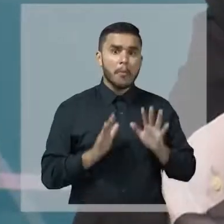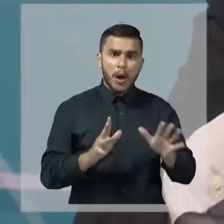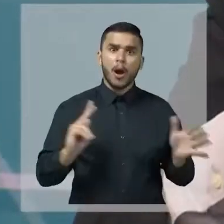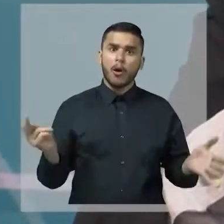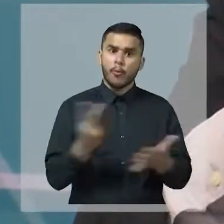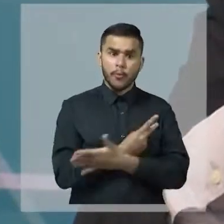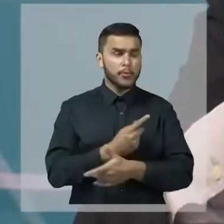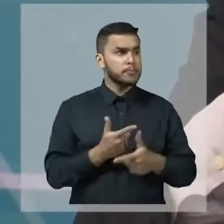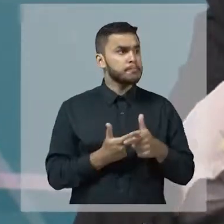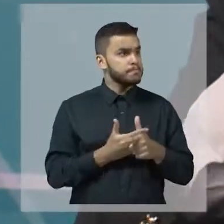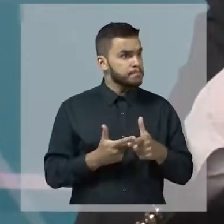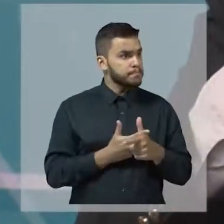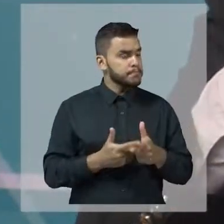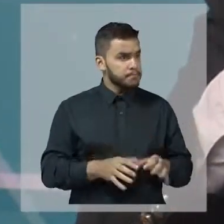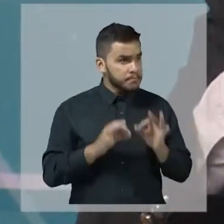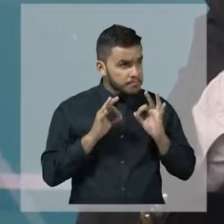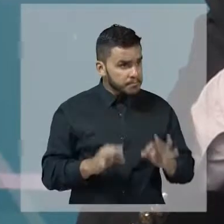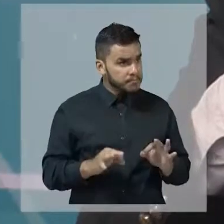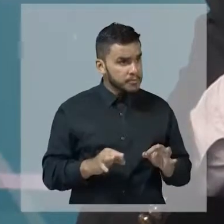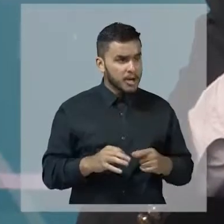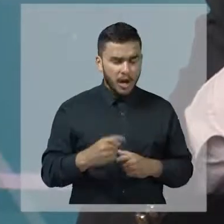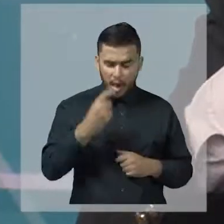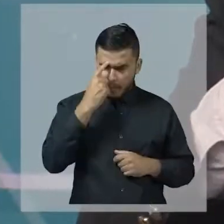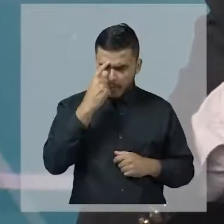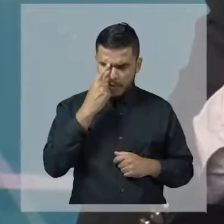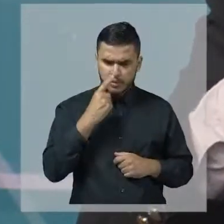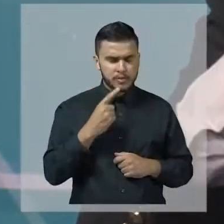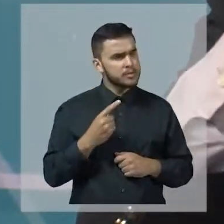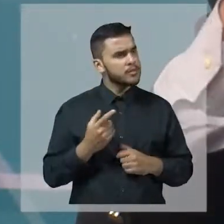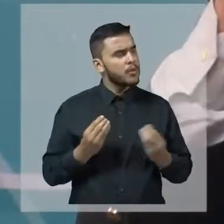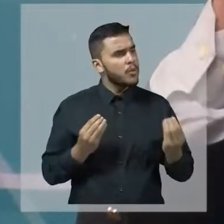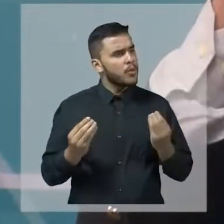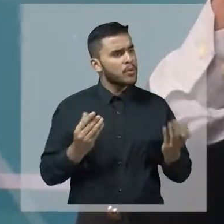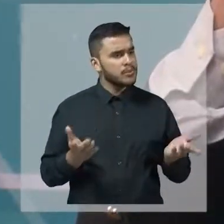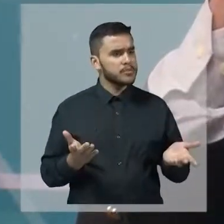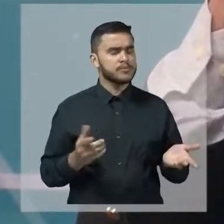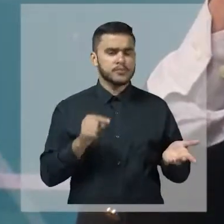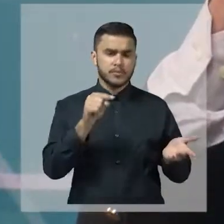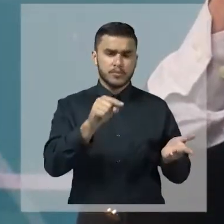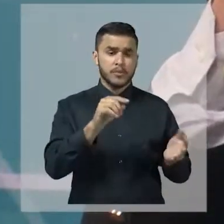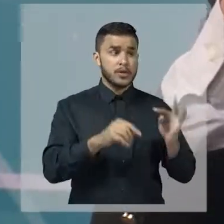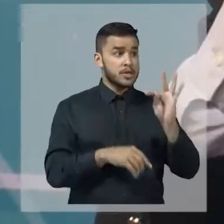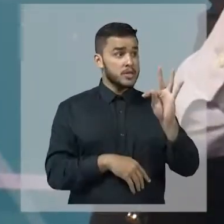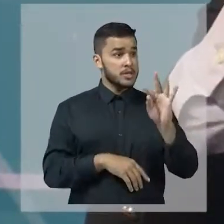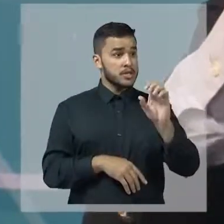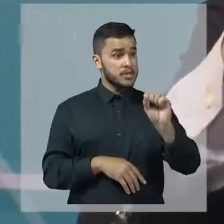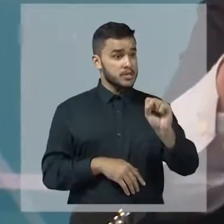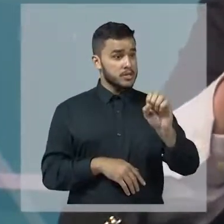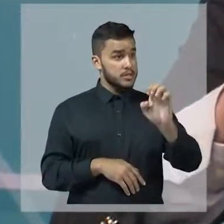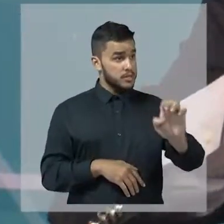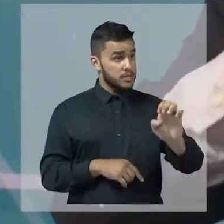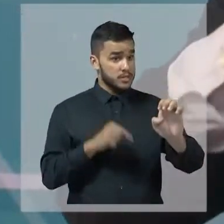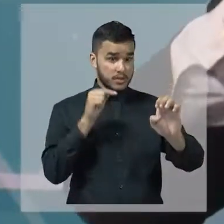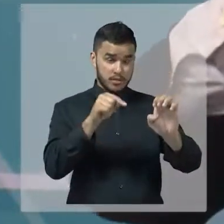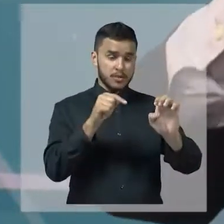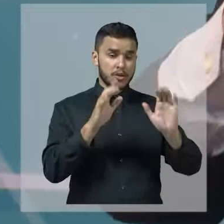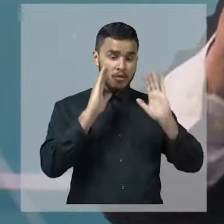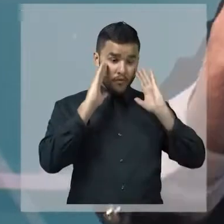crime, não creio que ele seja, o TSE, a instância